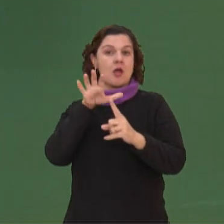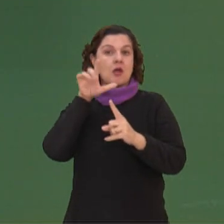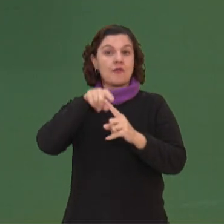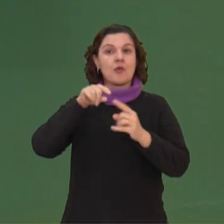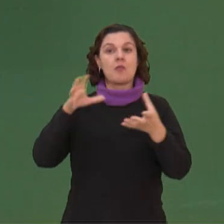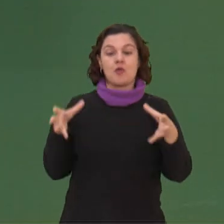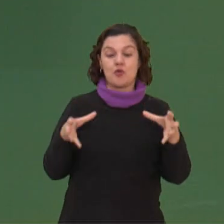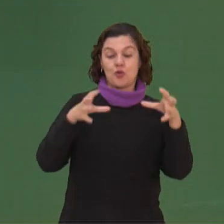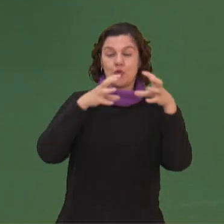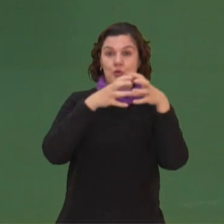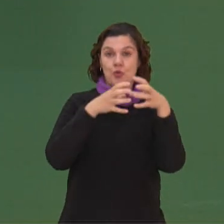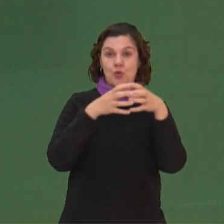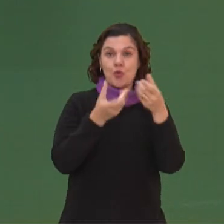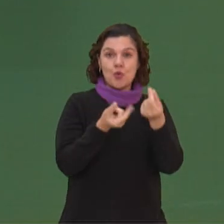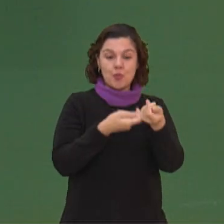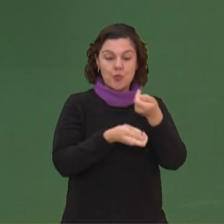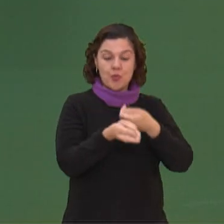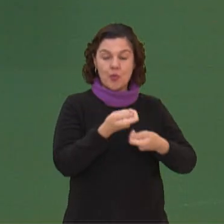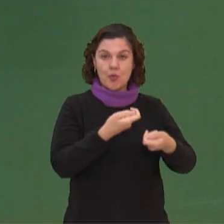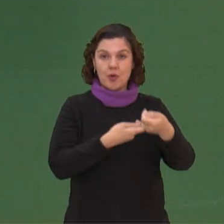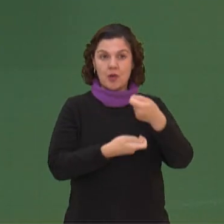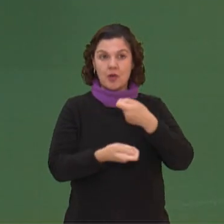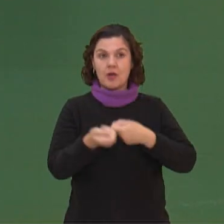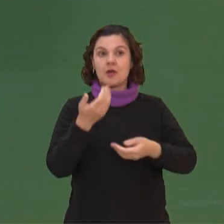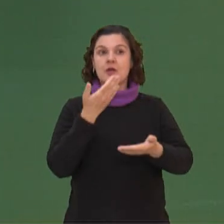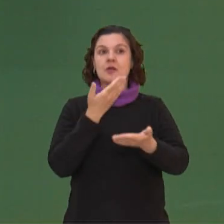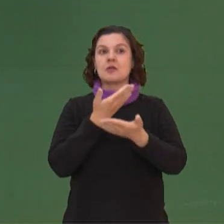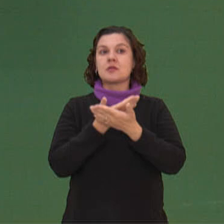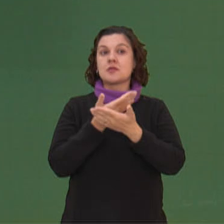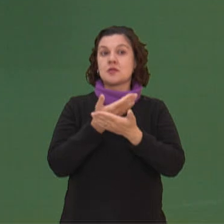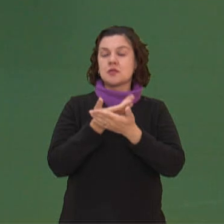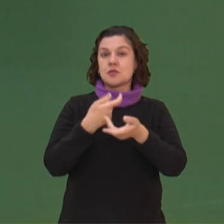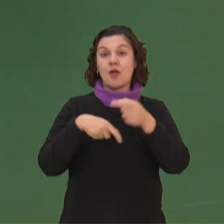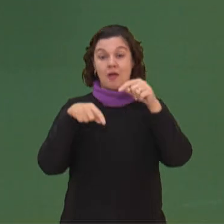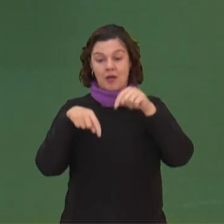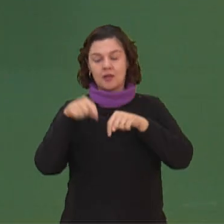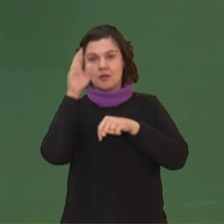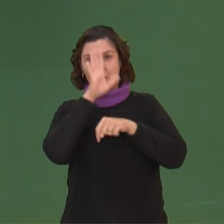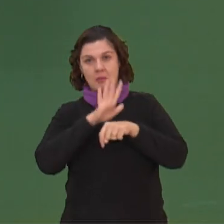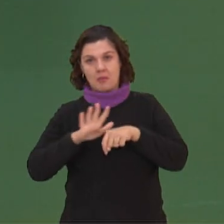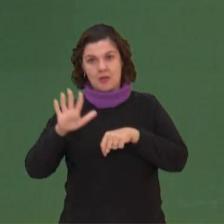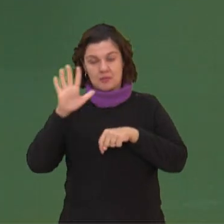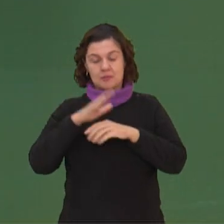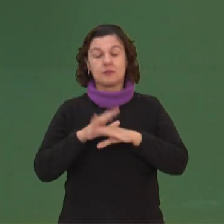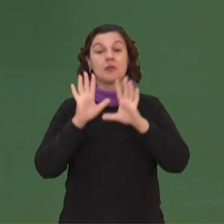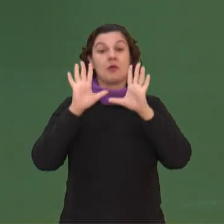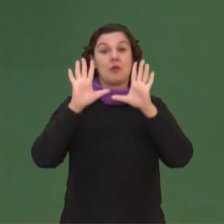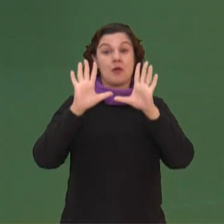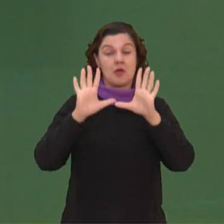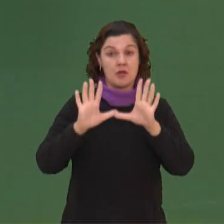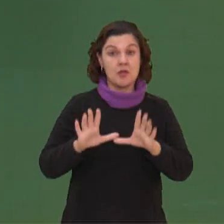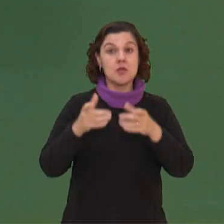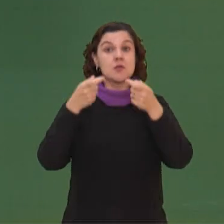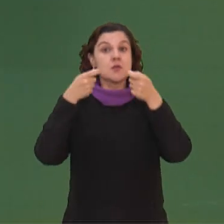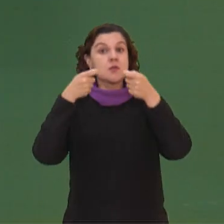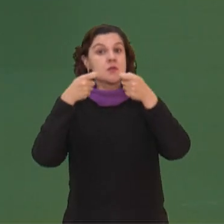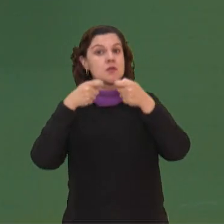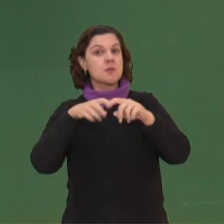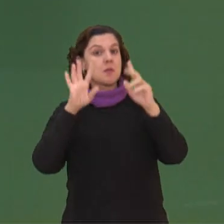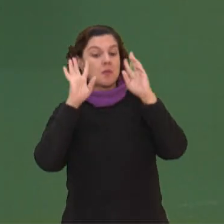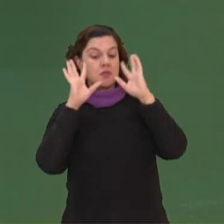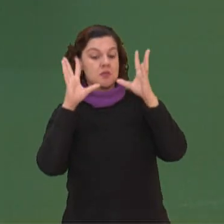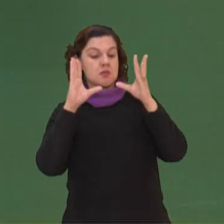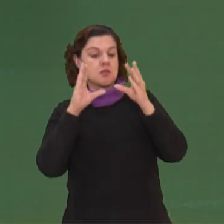pelos blocos econômicos estudados na economia do Brasil. Repito, isso precisa ser